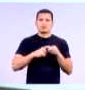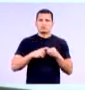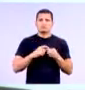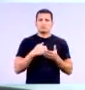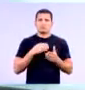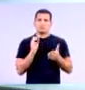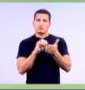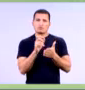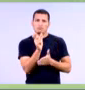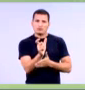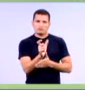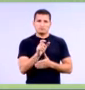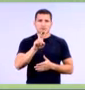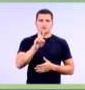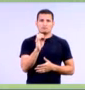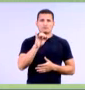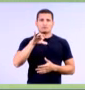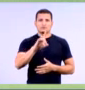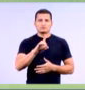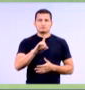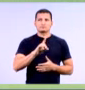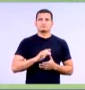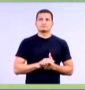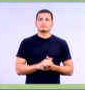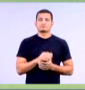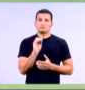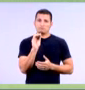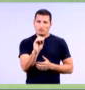palavrinha chamada void.